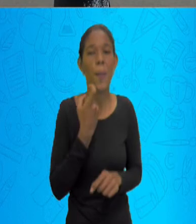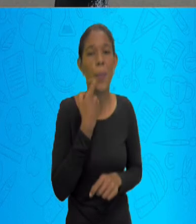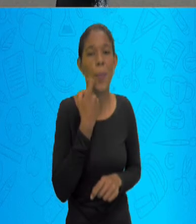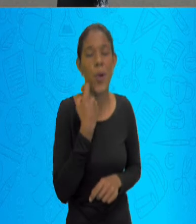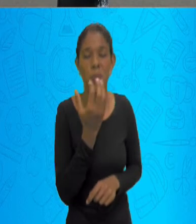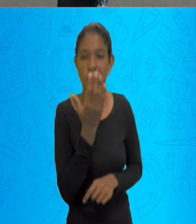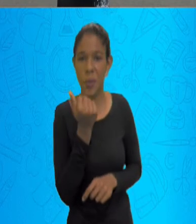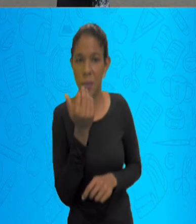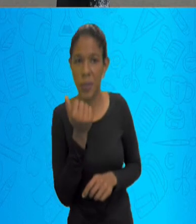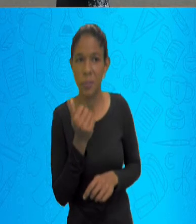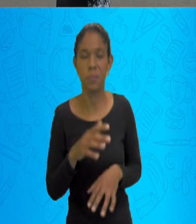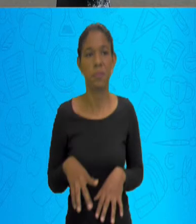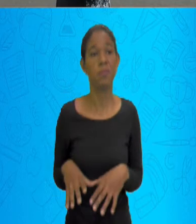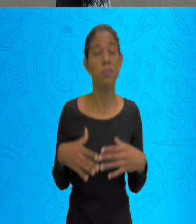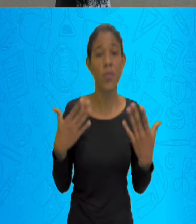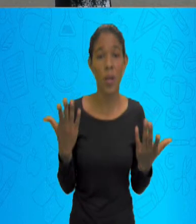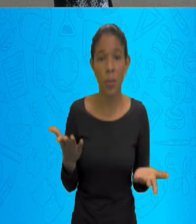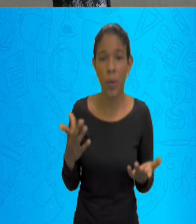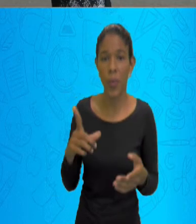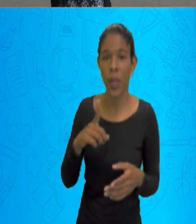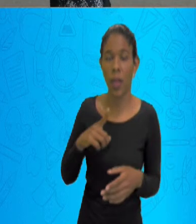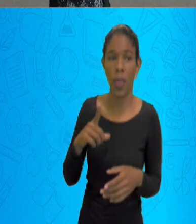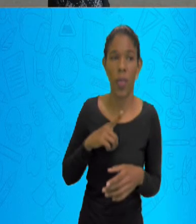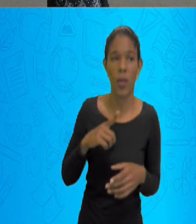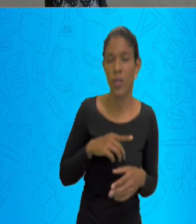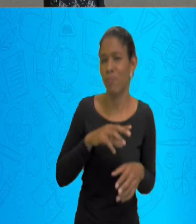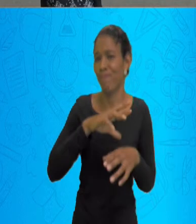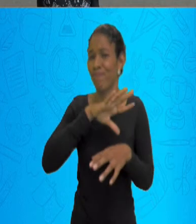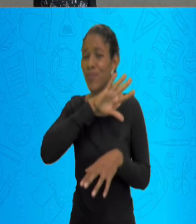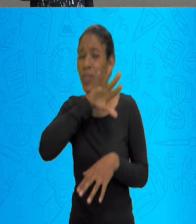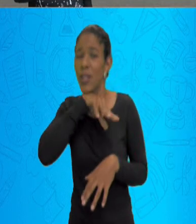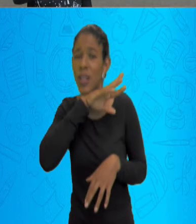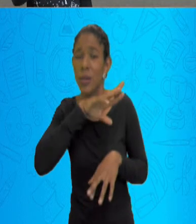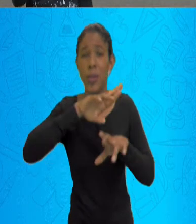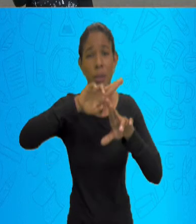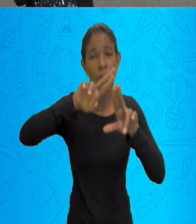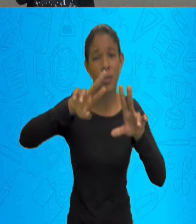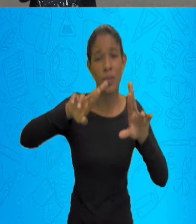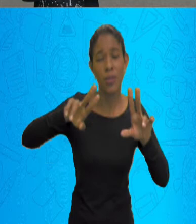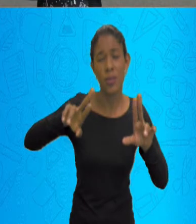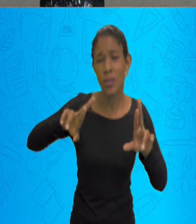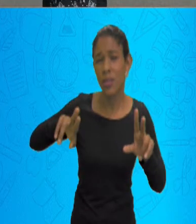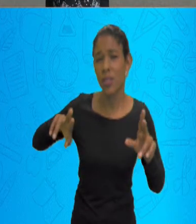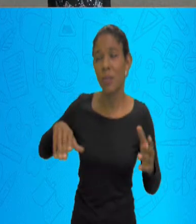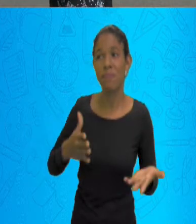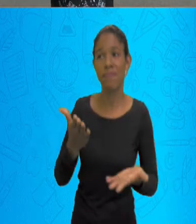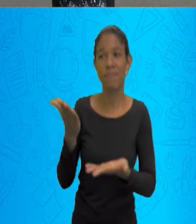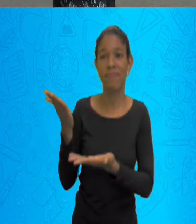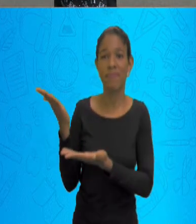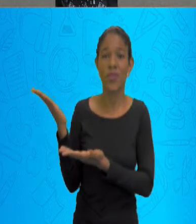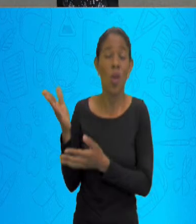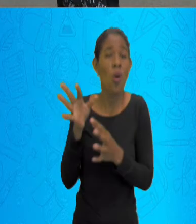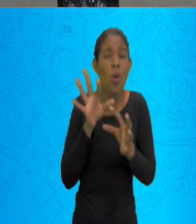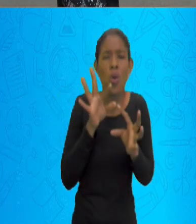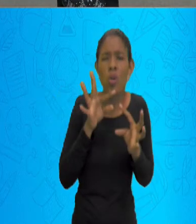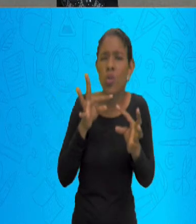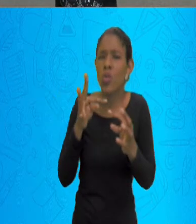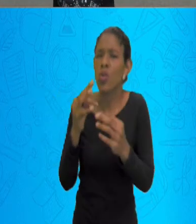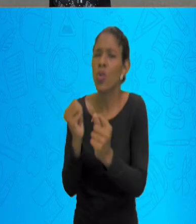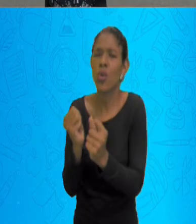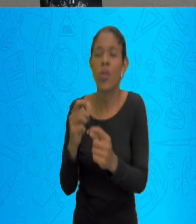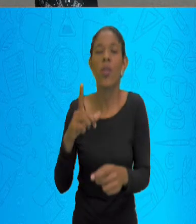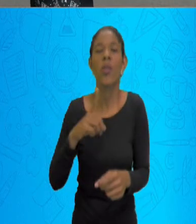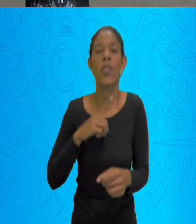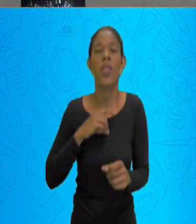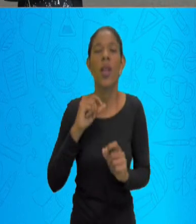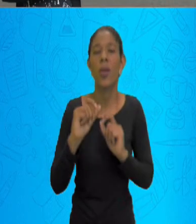a morsa, nós vamos ter a foca. E todos esses animais, eles têm o